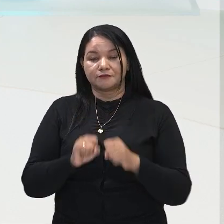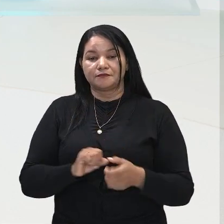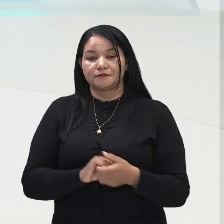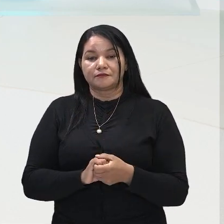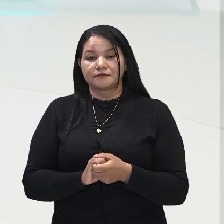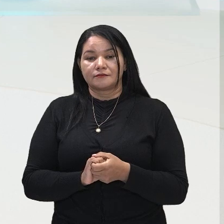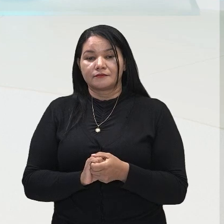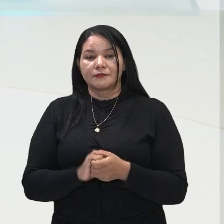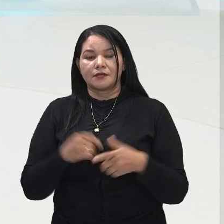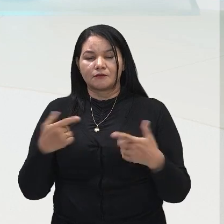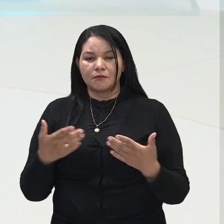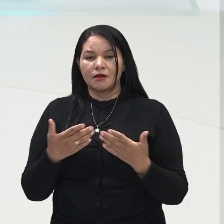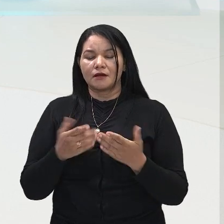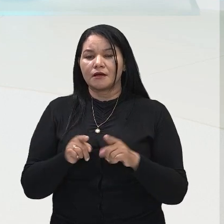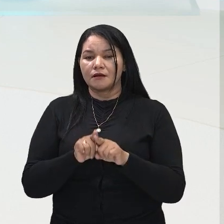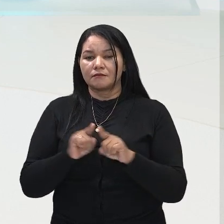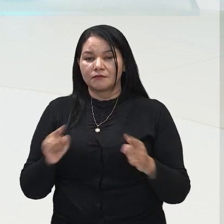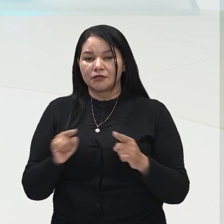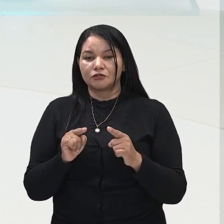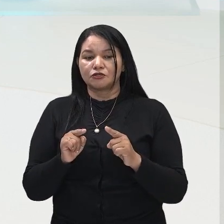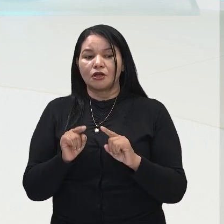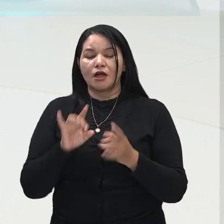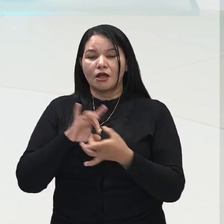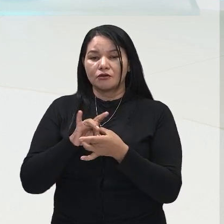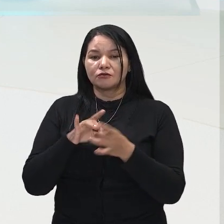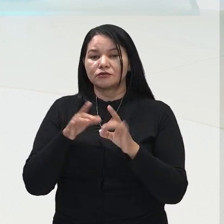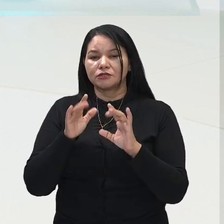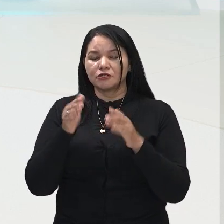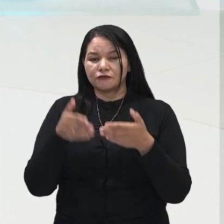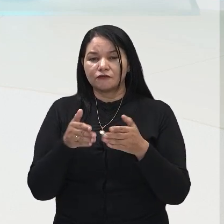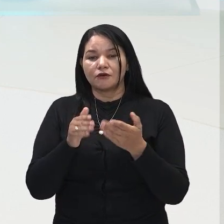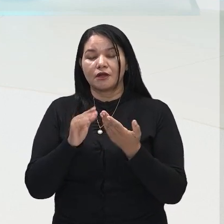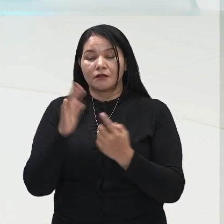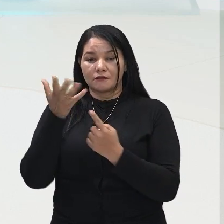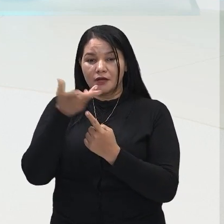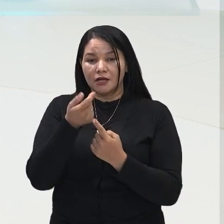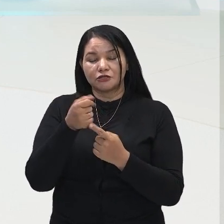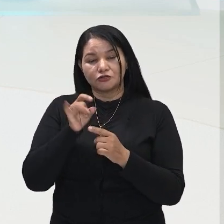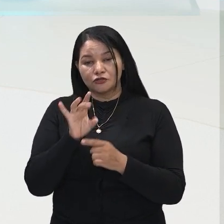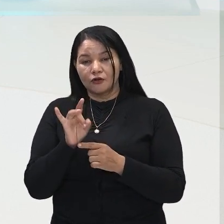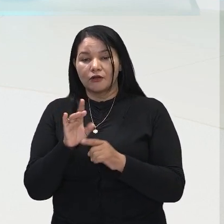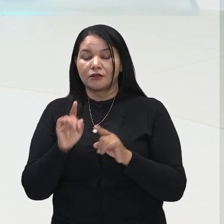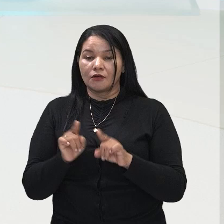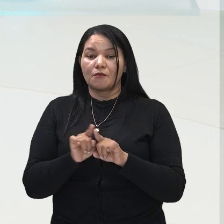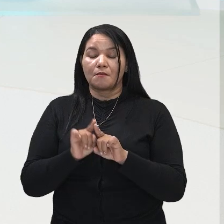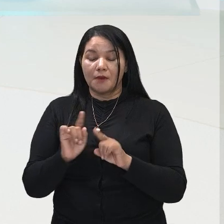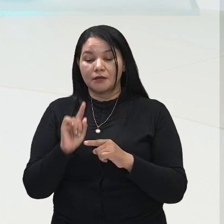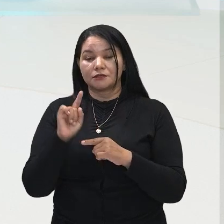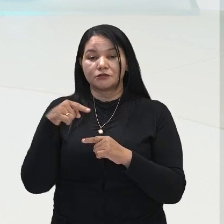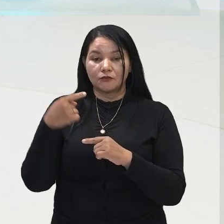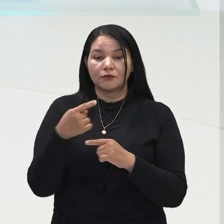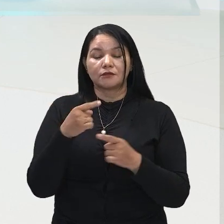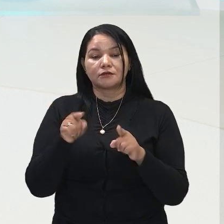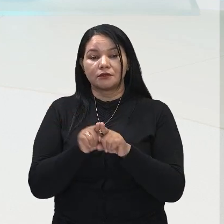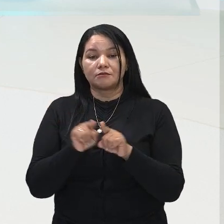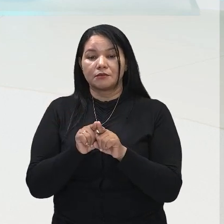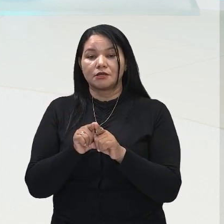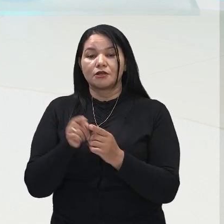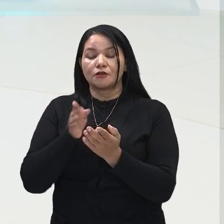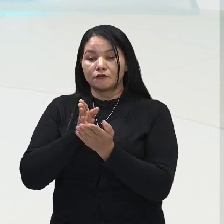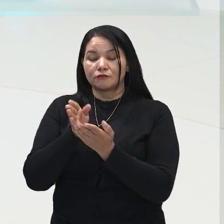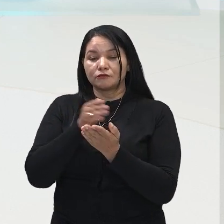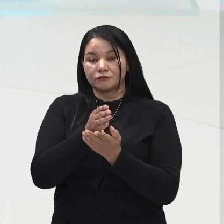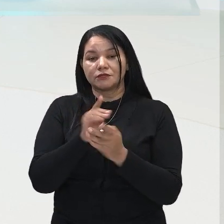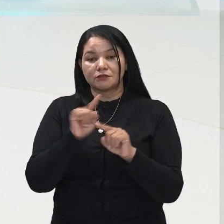é um conceito apenas voltado para as artes. Aqui a gente vai compreender para além e vamos aos poucos afunilando